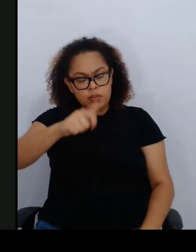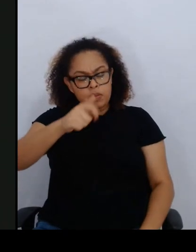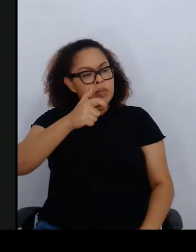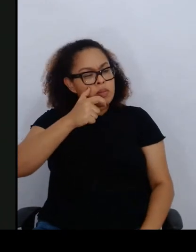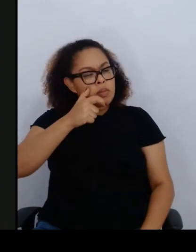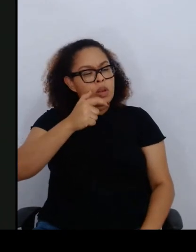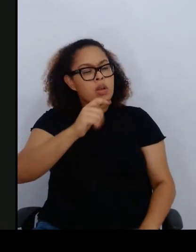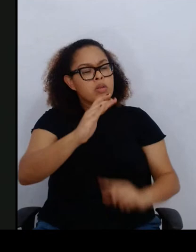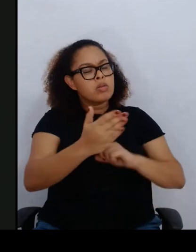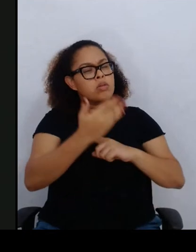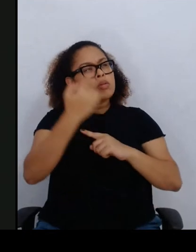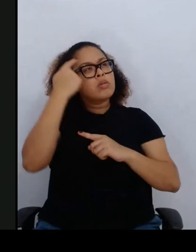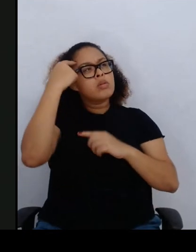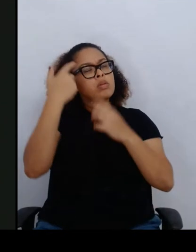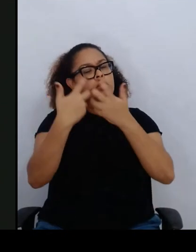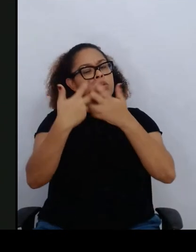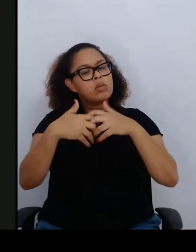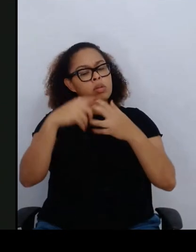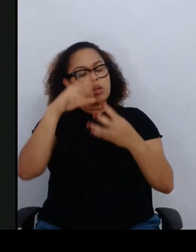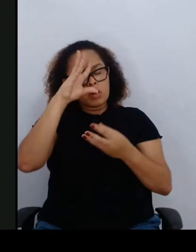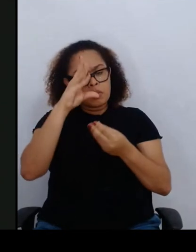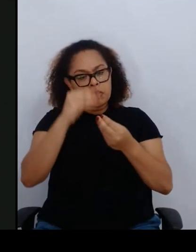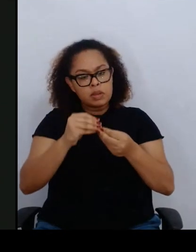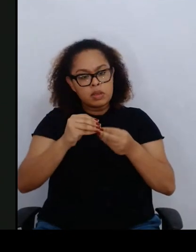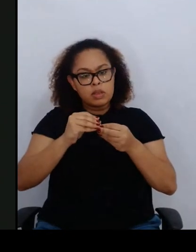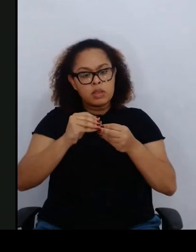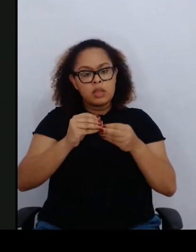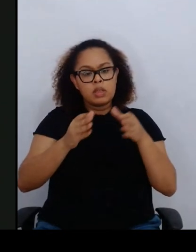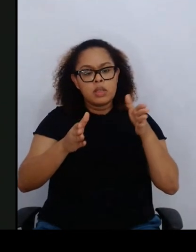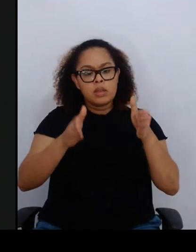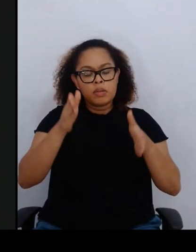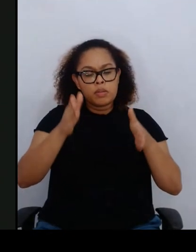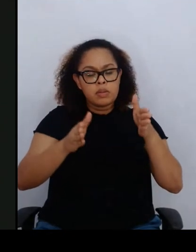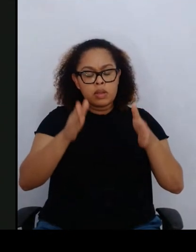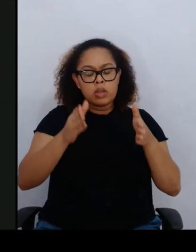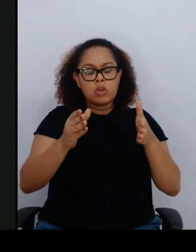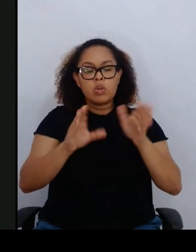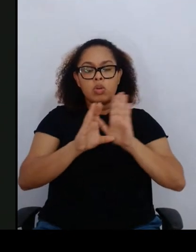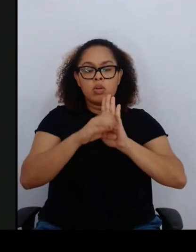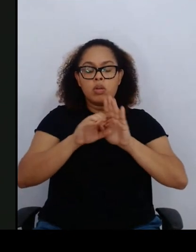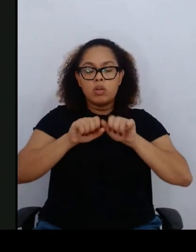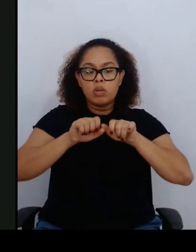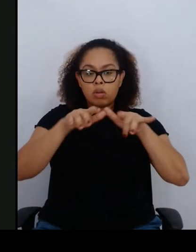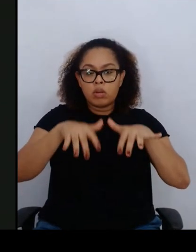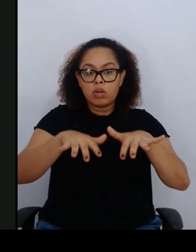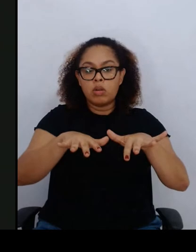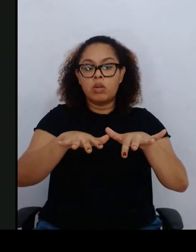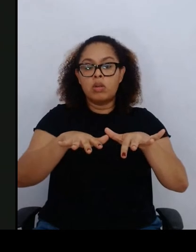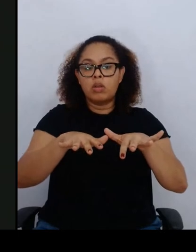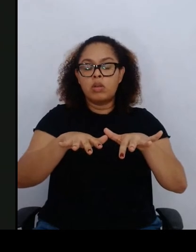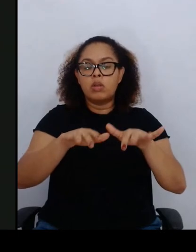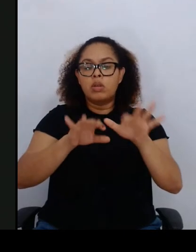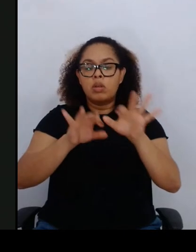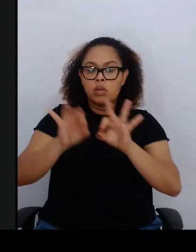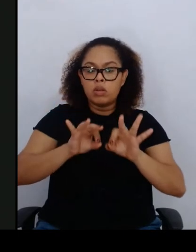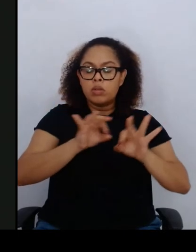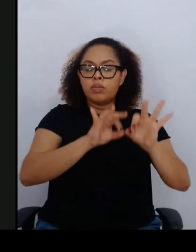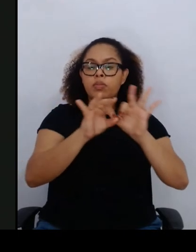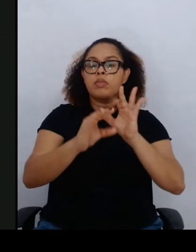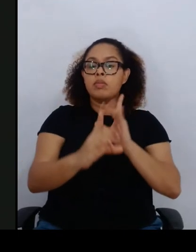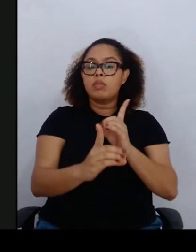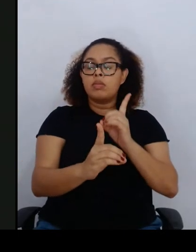a imagética cuar nesse nesse período como inerentemente montada por um encontro